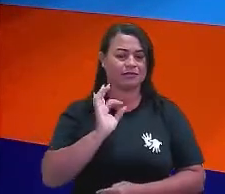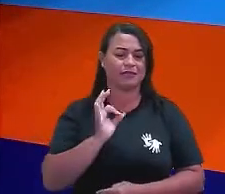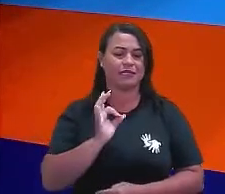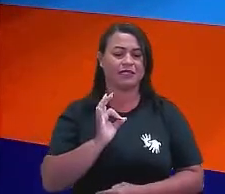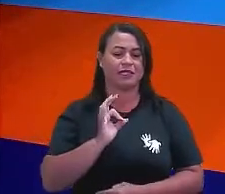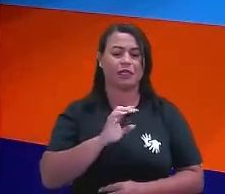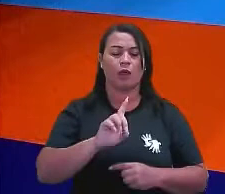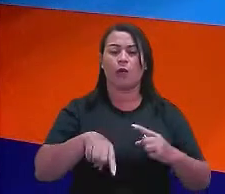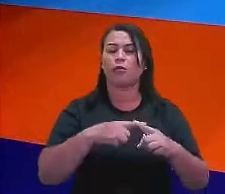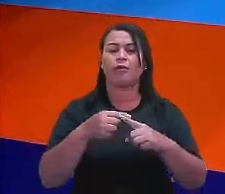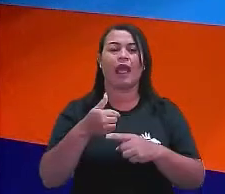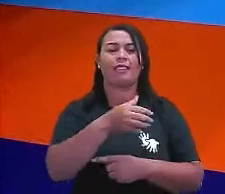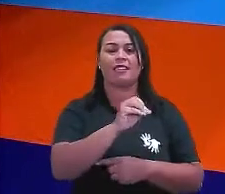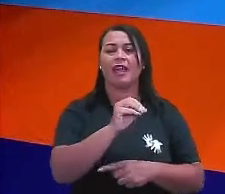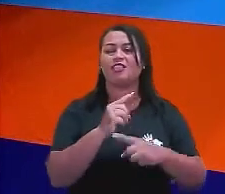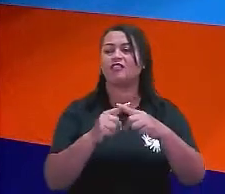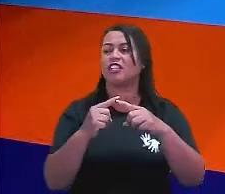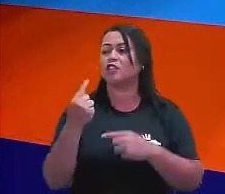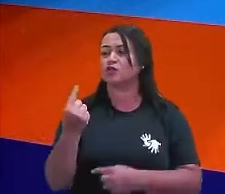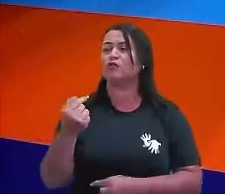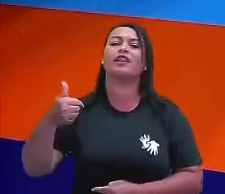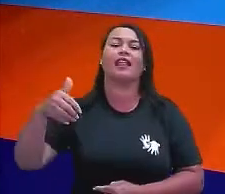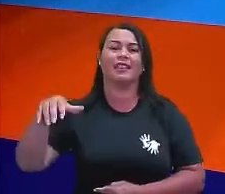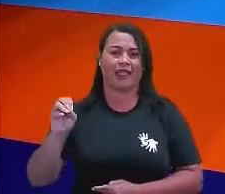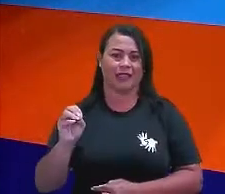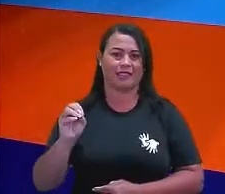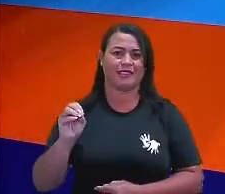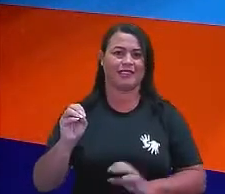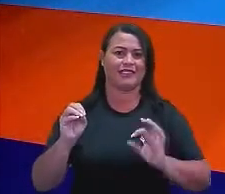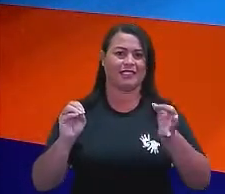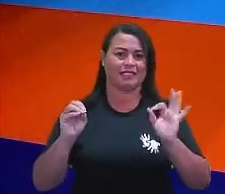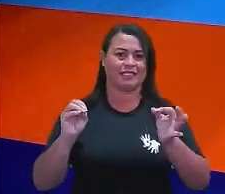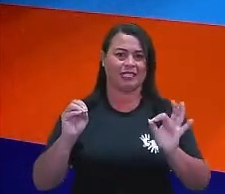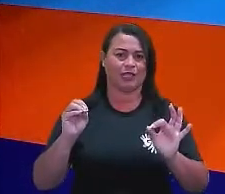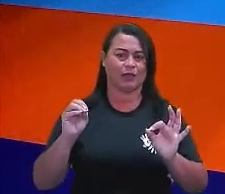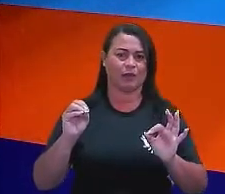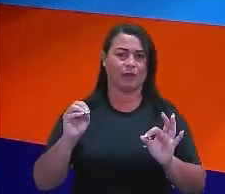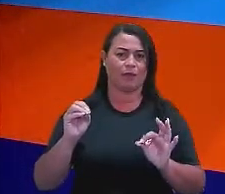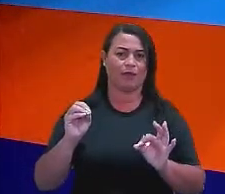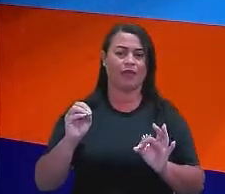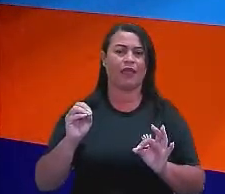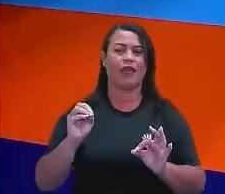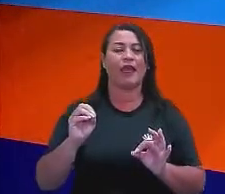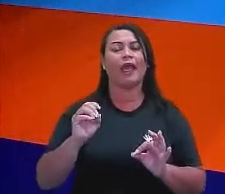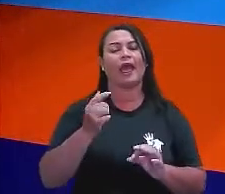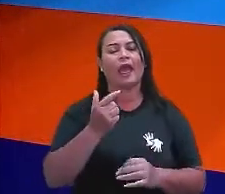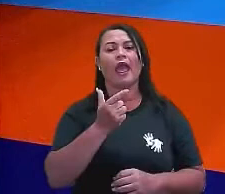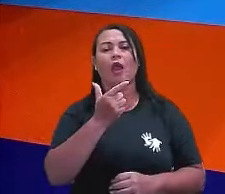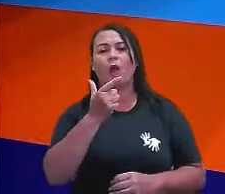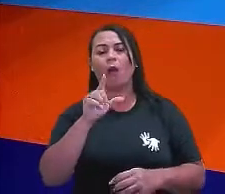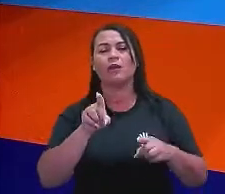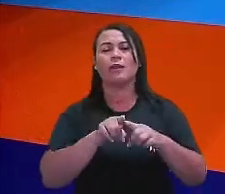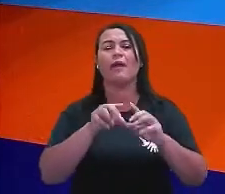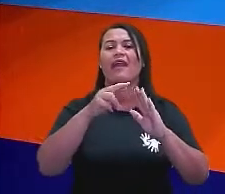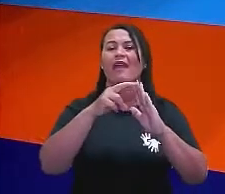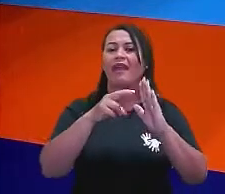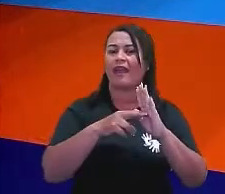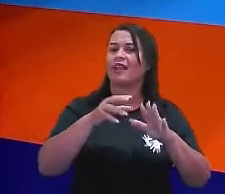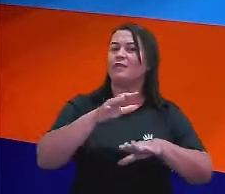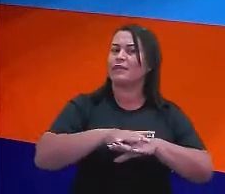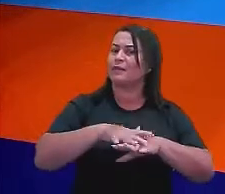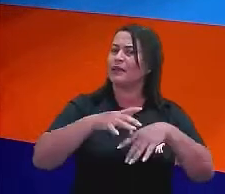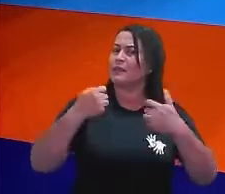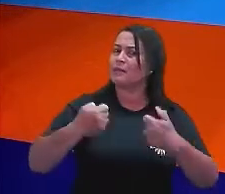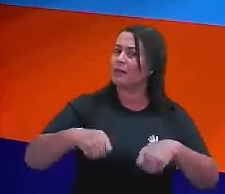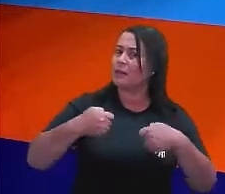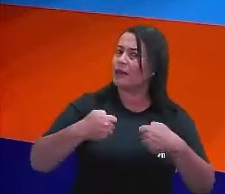Se eu multiplicar 10 vezes 1, 10, tá certo? Então, essa é outra lei da matemática que a gente